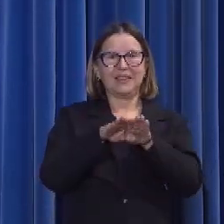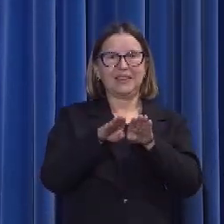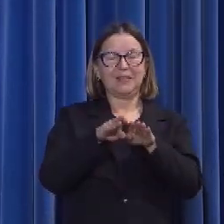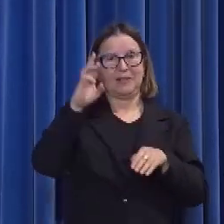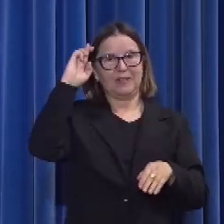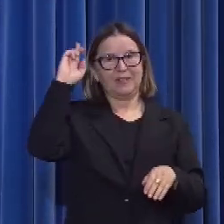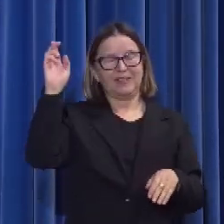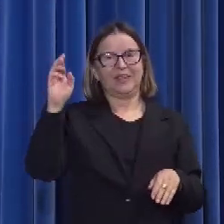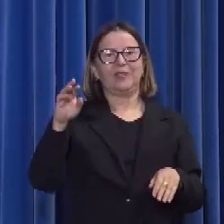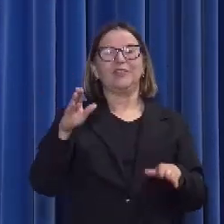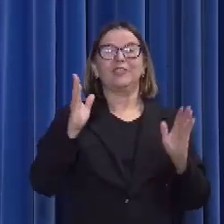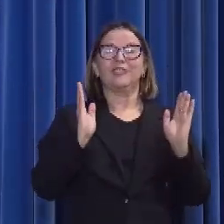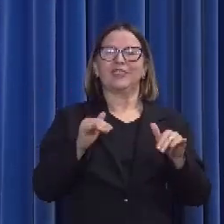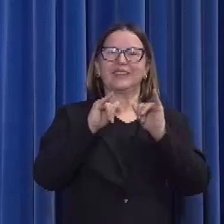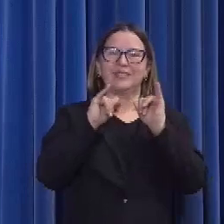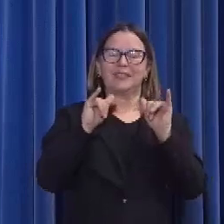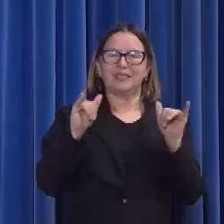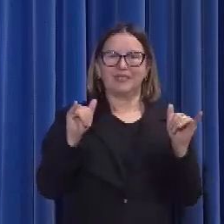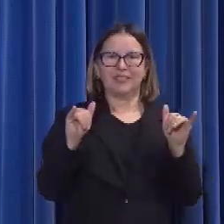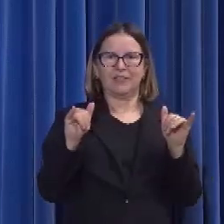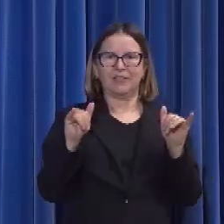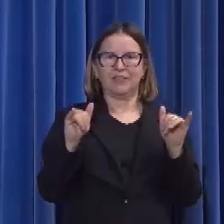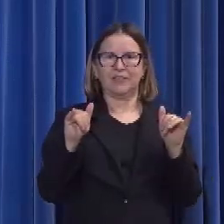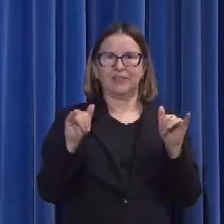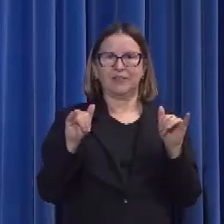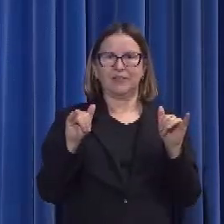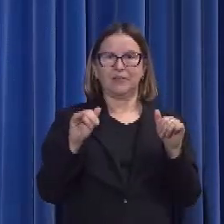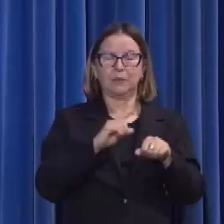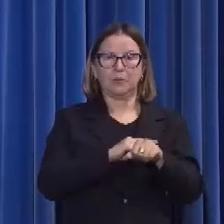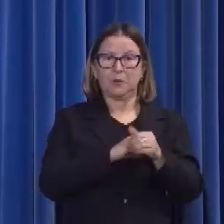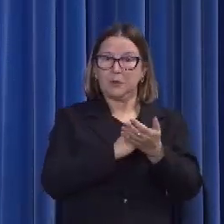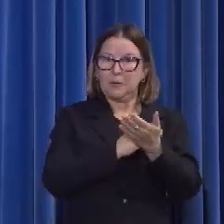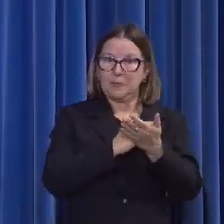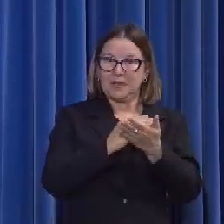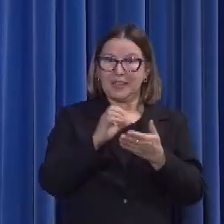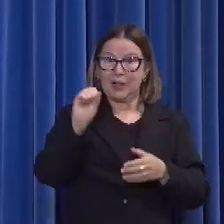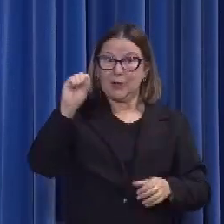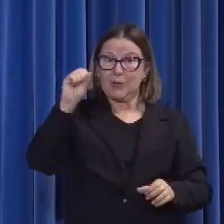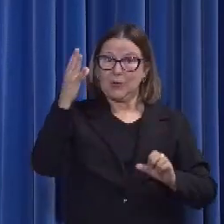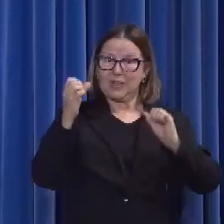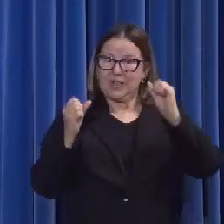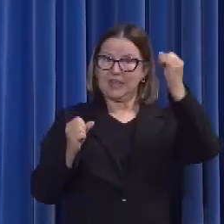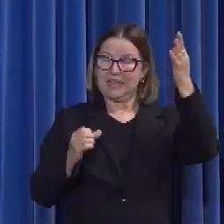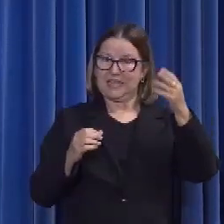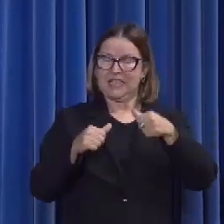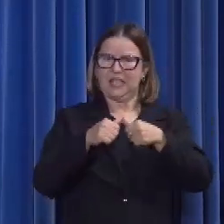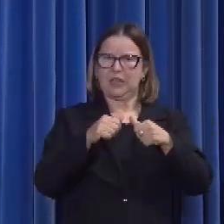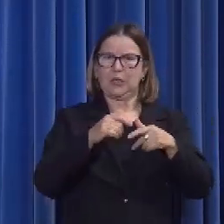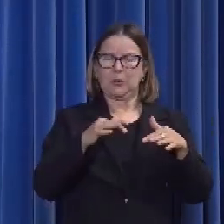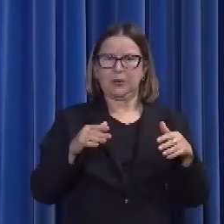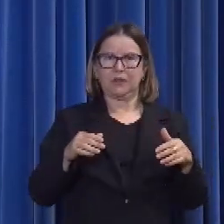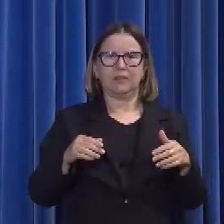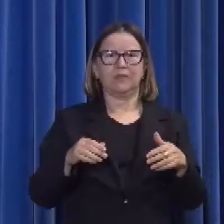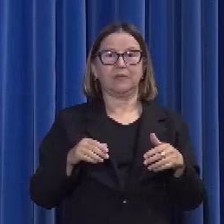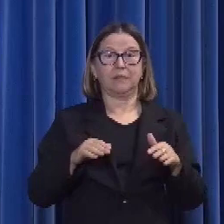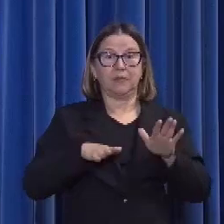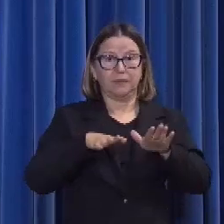disse também que quando começarem a suceder essas coisas, que coisas? Terremotos, pestes,